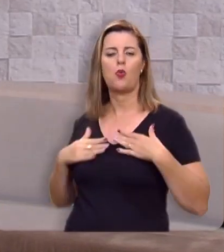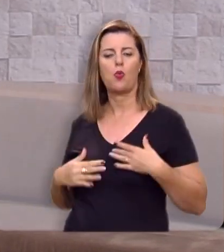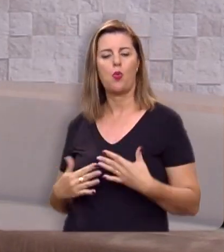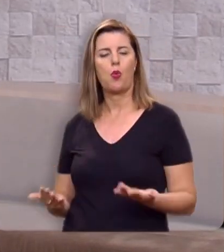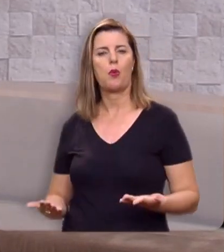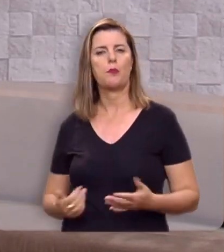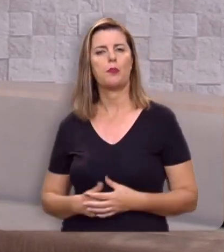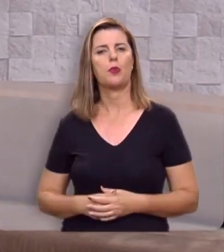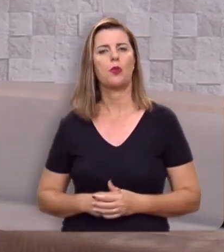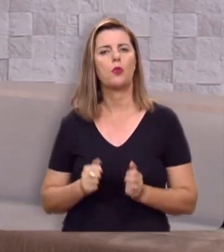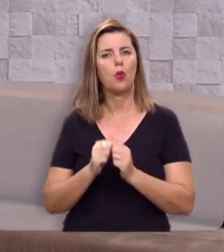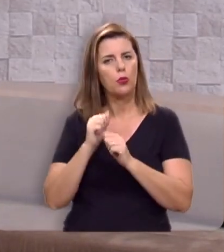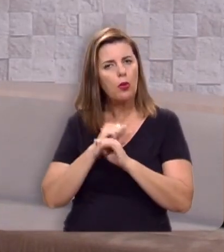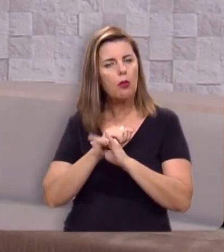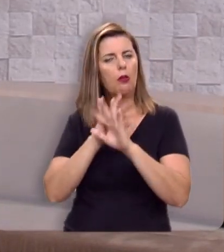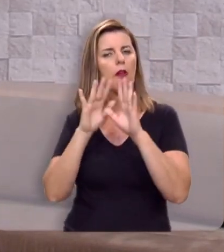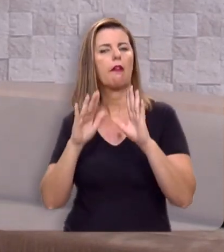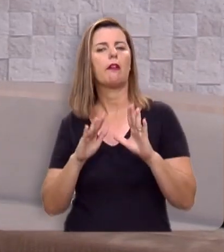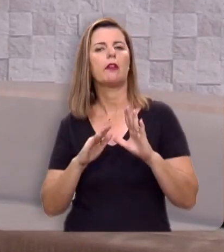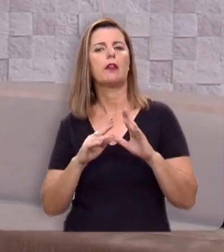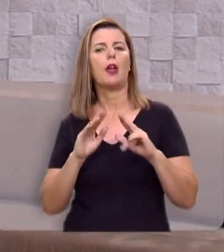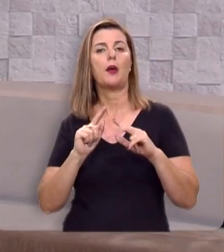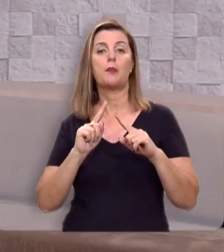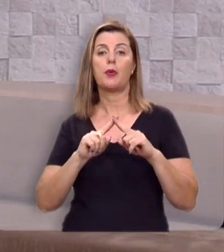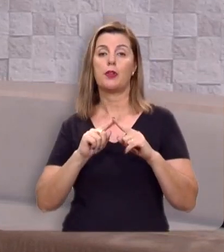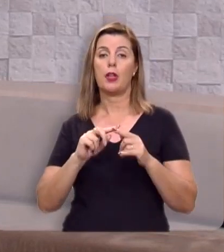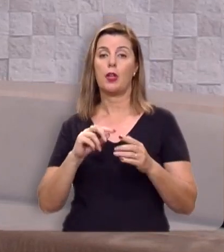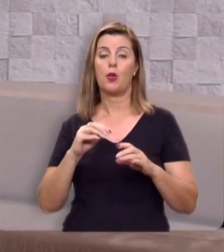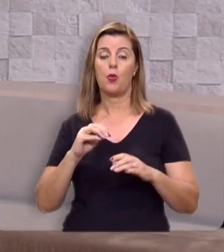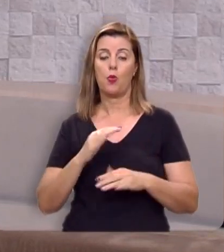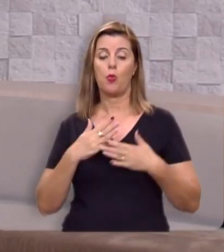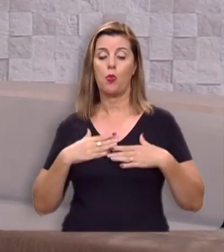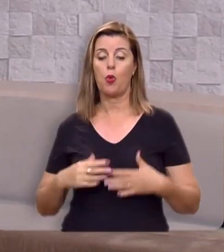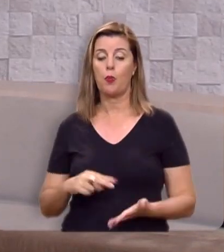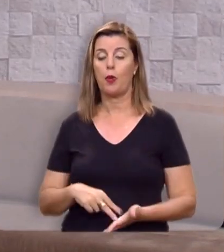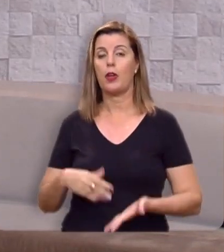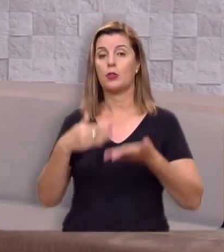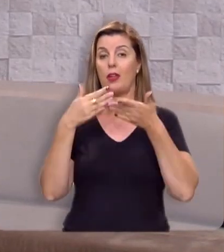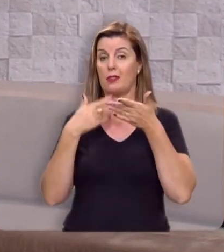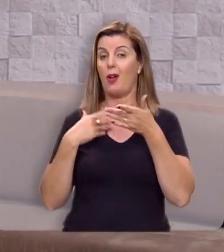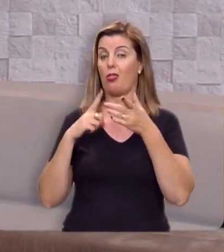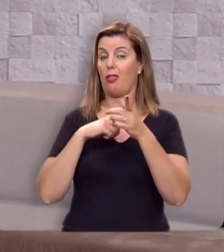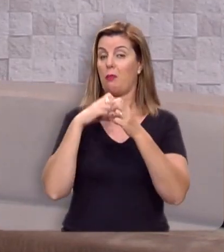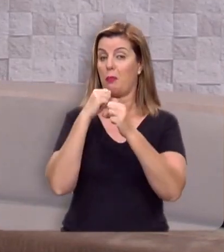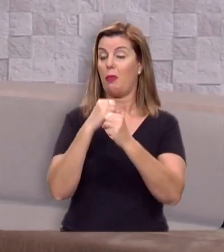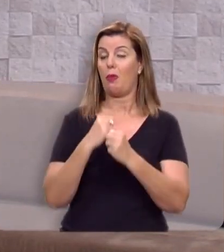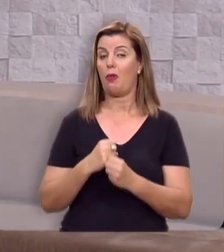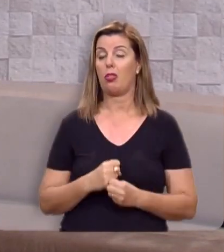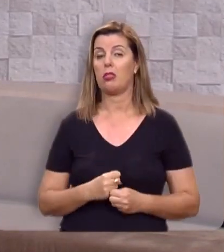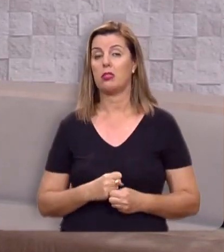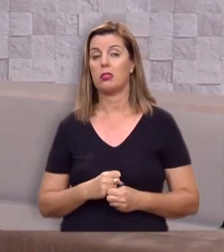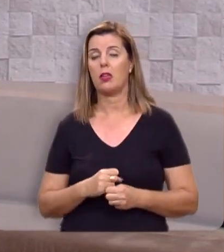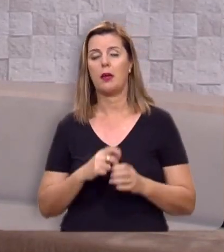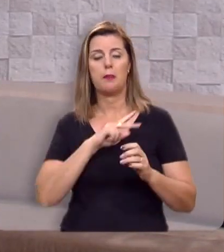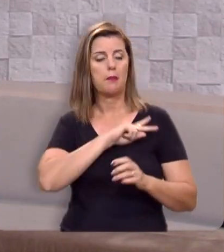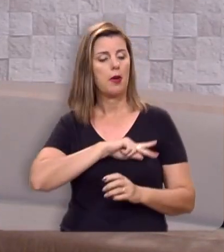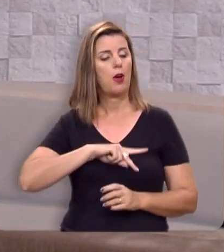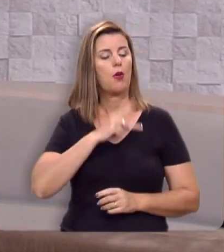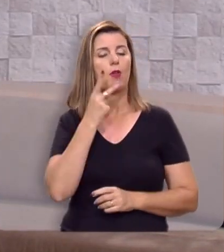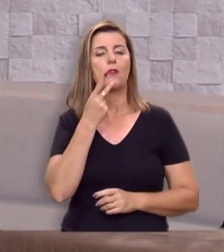físico, em glória, porque o corpo da ressurreição é poderoso. Mas Paulo diz